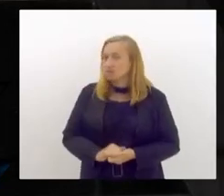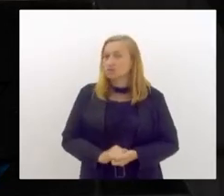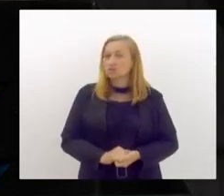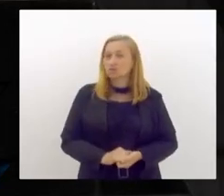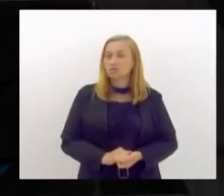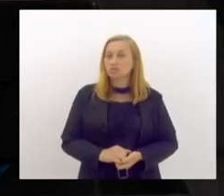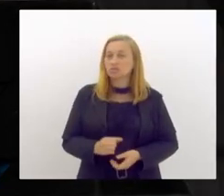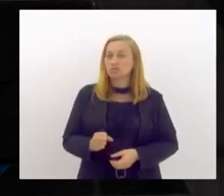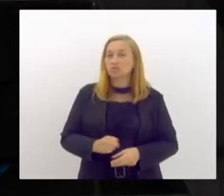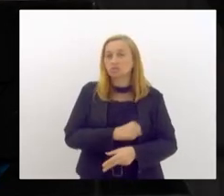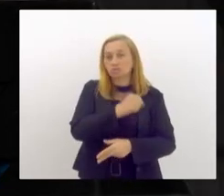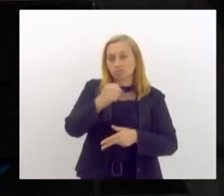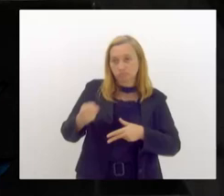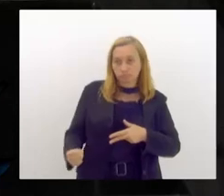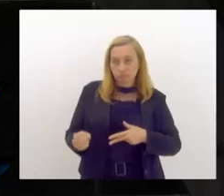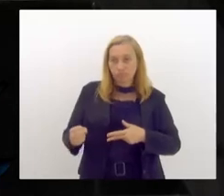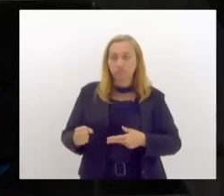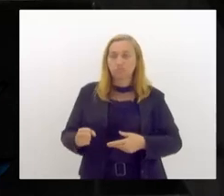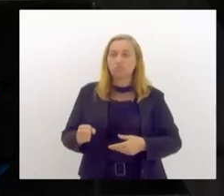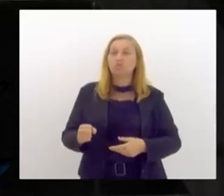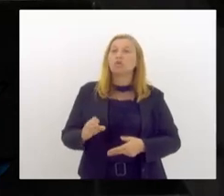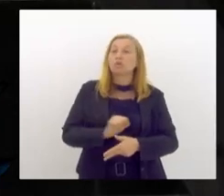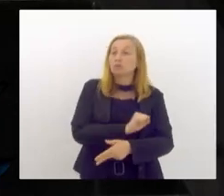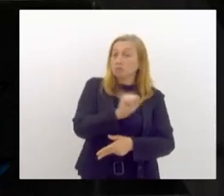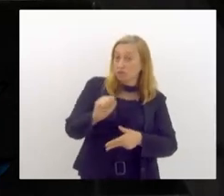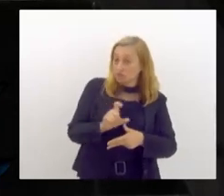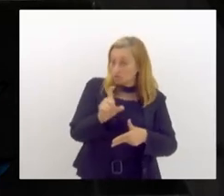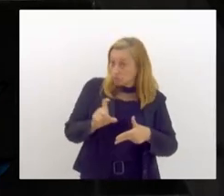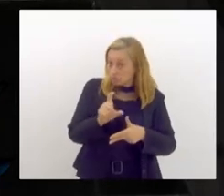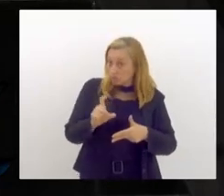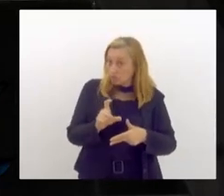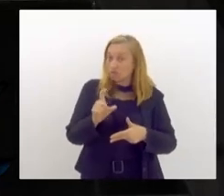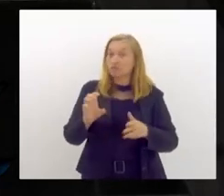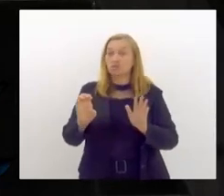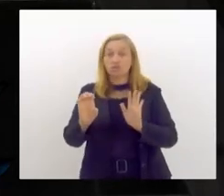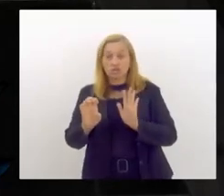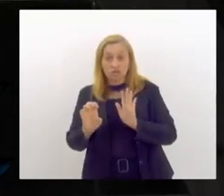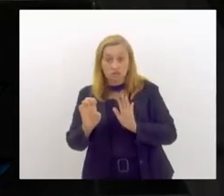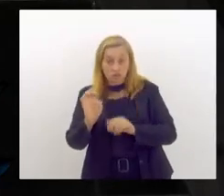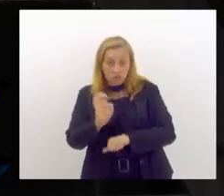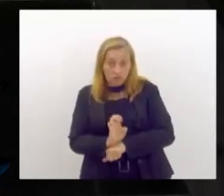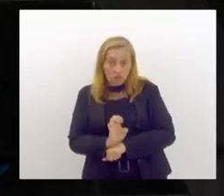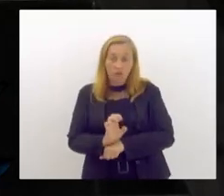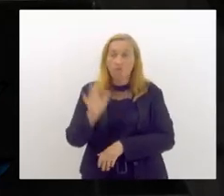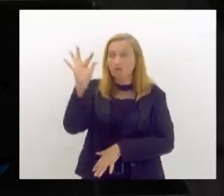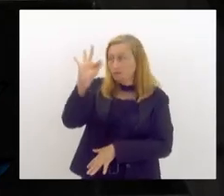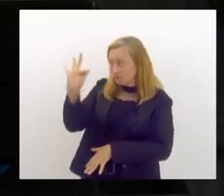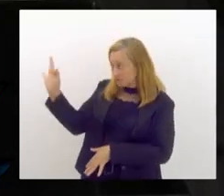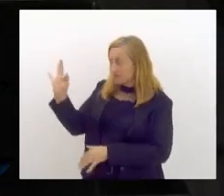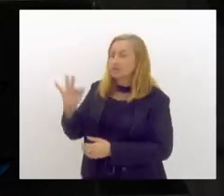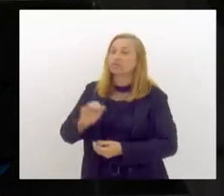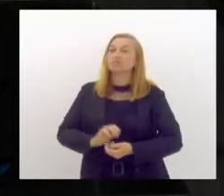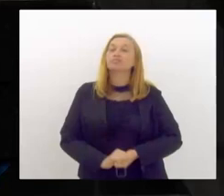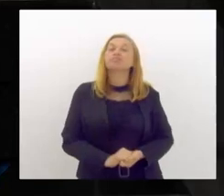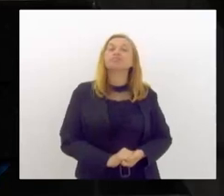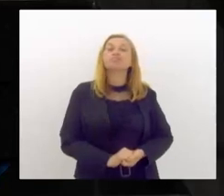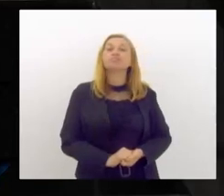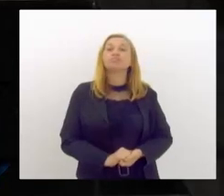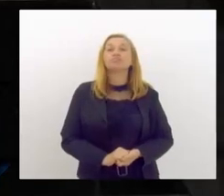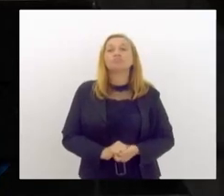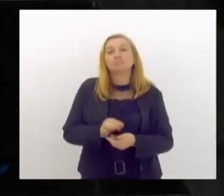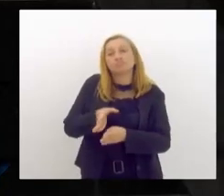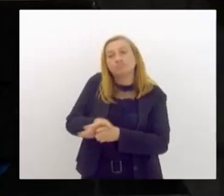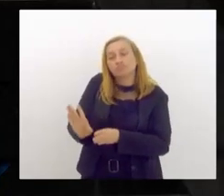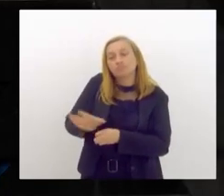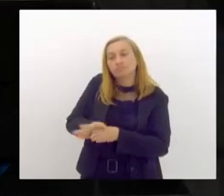poderes públicos instituídos, os executivos, tanto estadual quanto federal, que a gente possa orientar